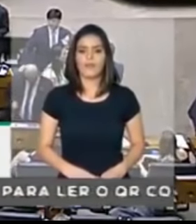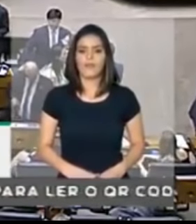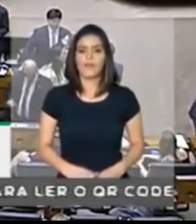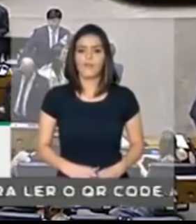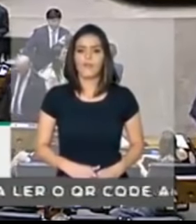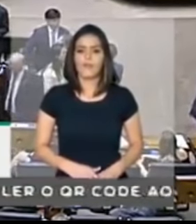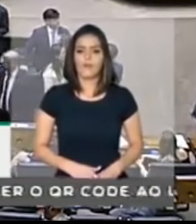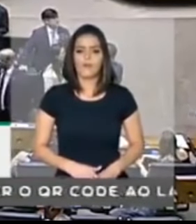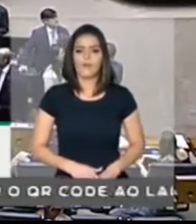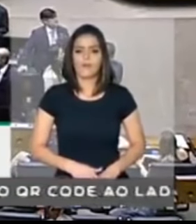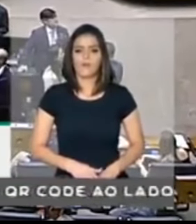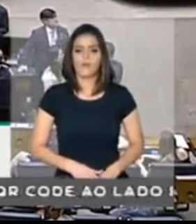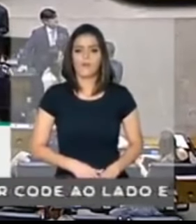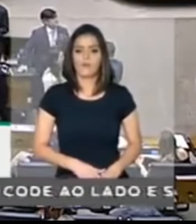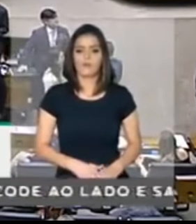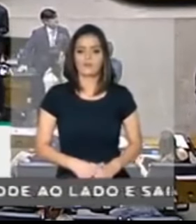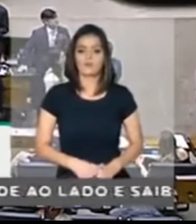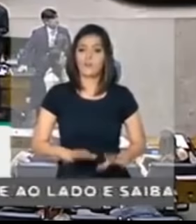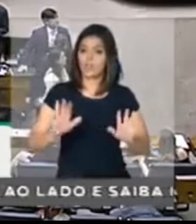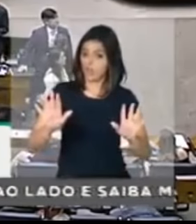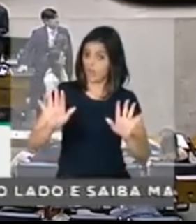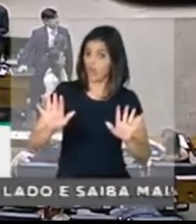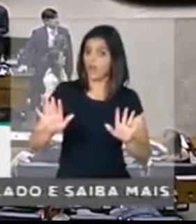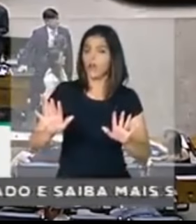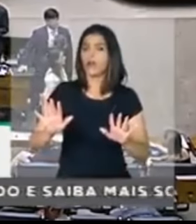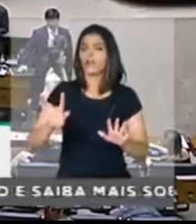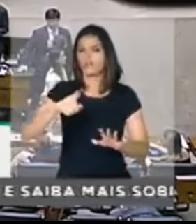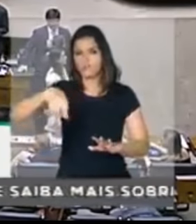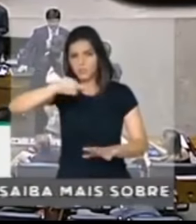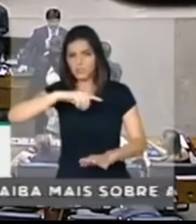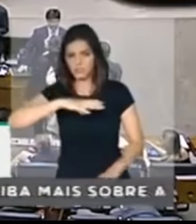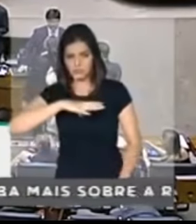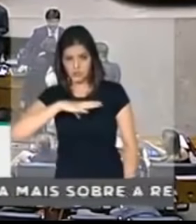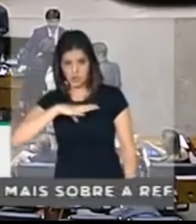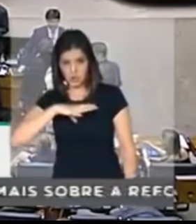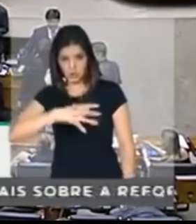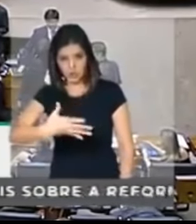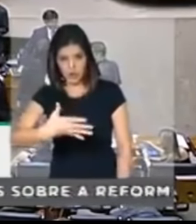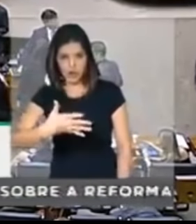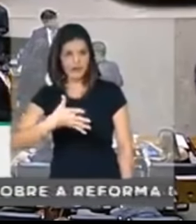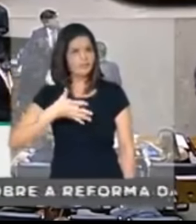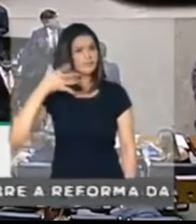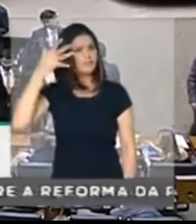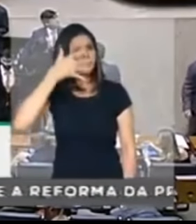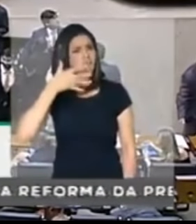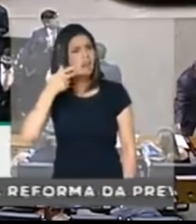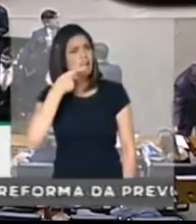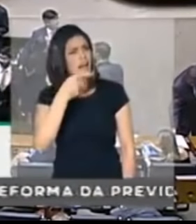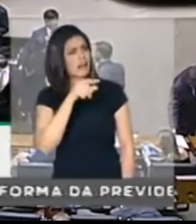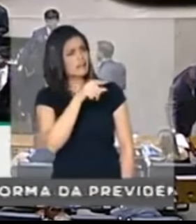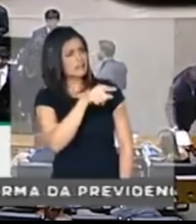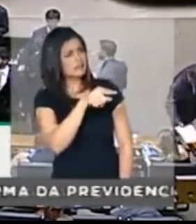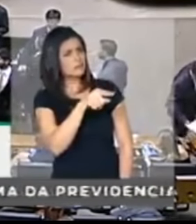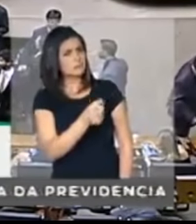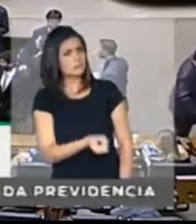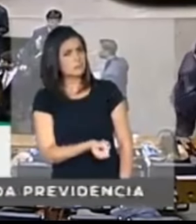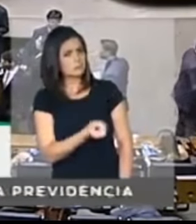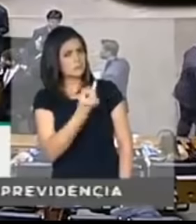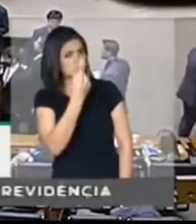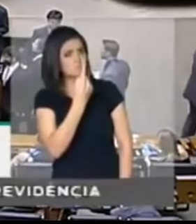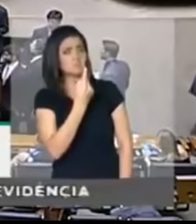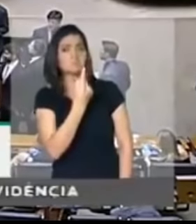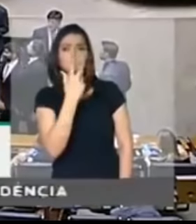pouco as bases eleitorais, porque se tem coragem de proferir uma barbaridade dessas, é porque está